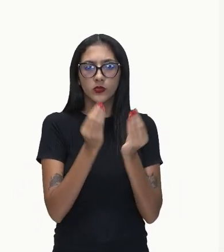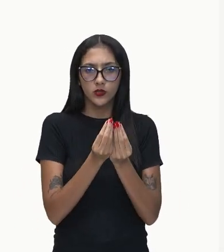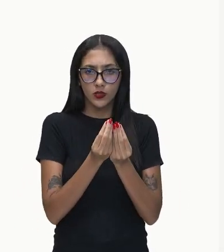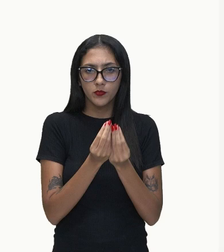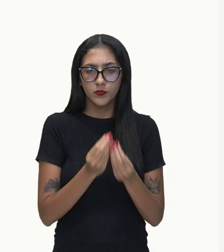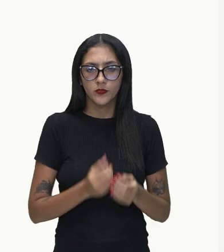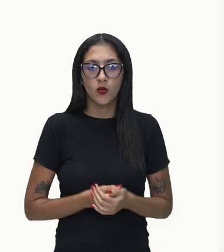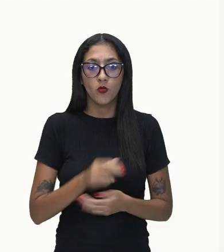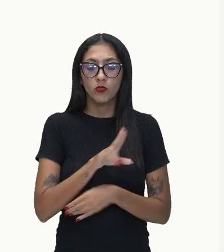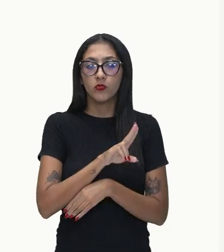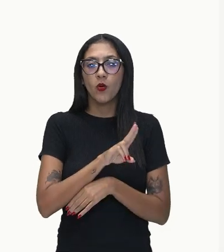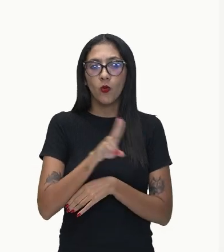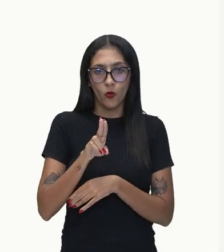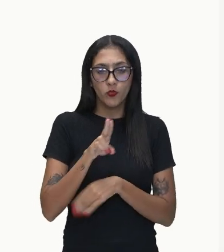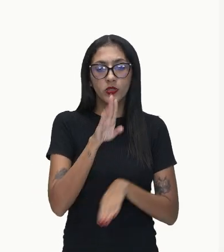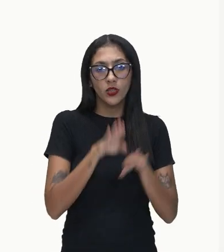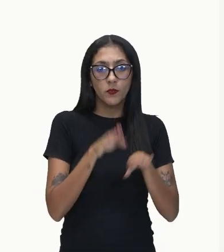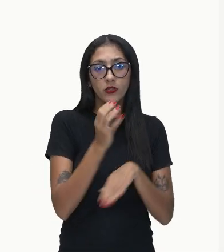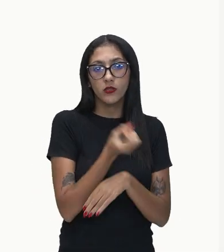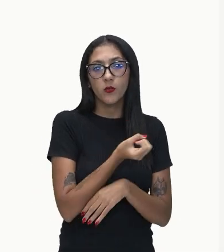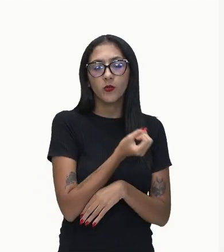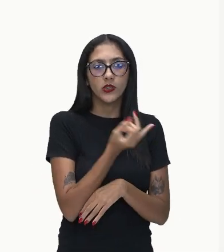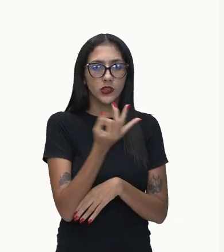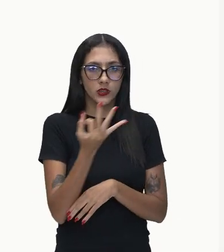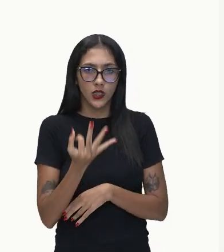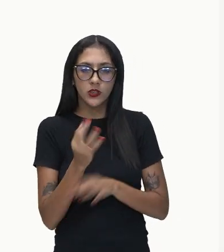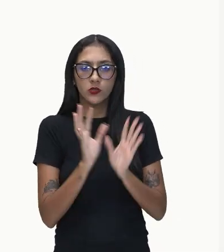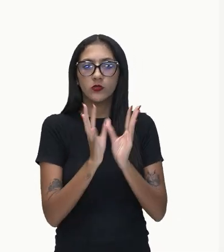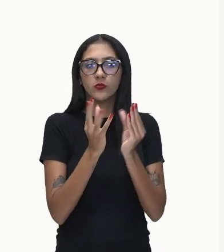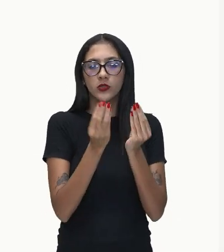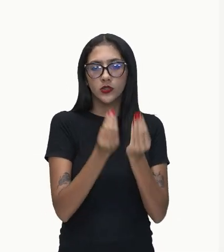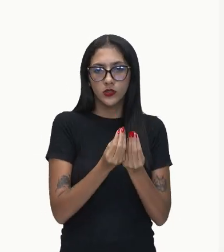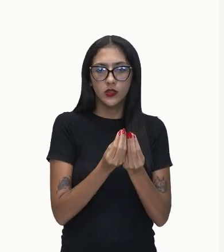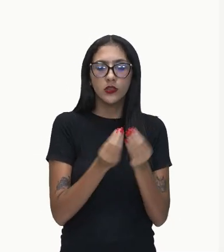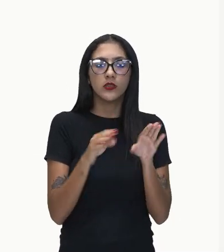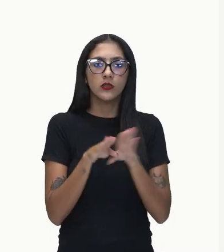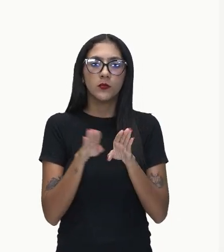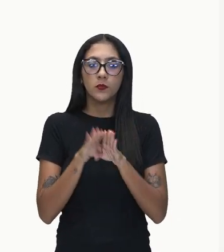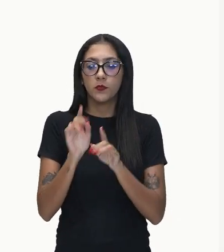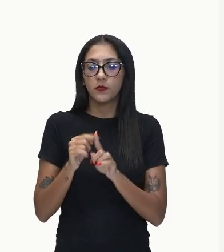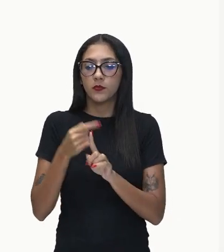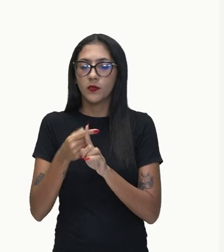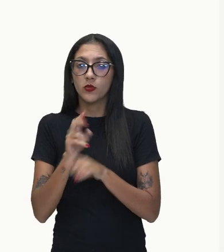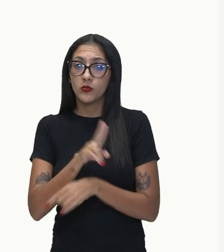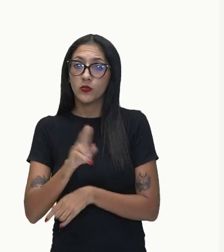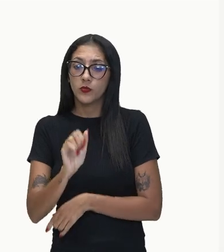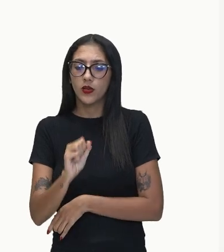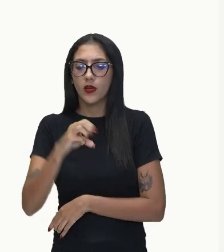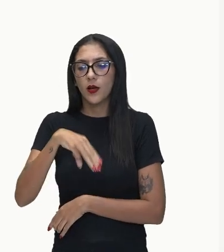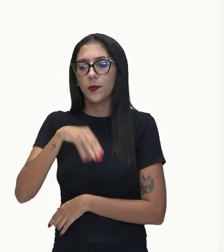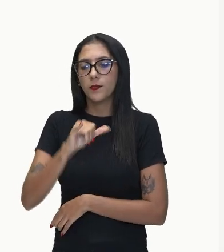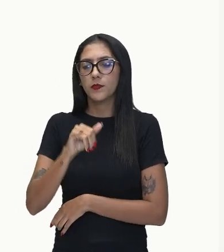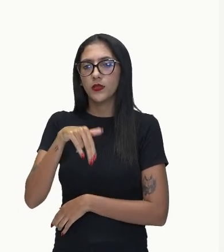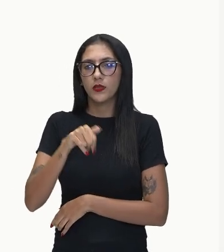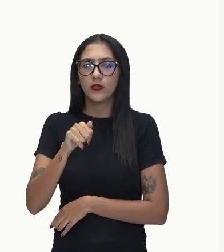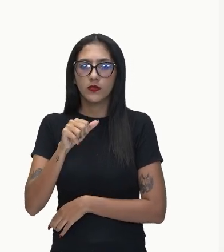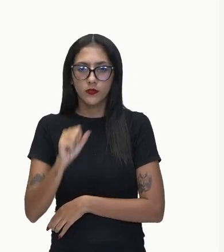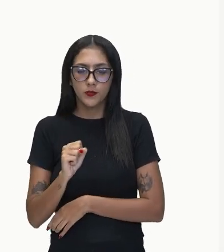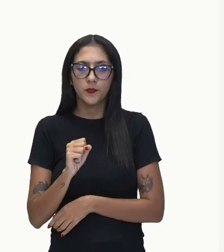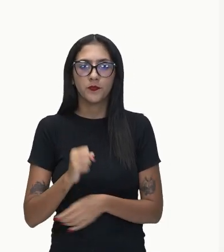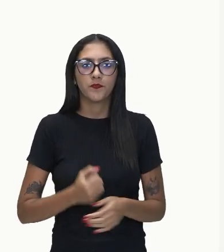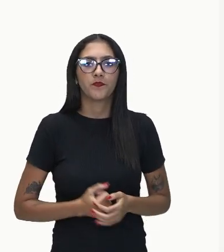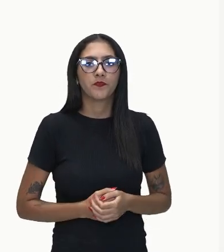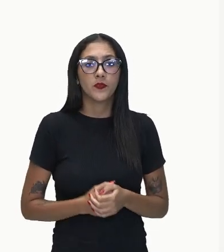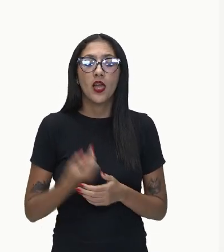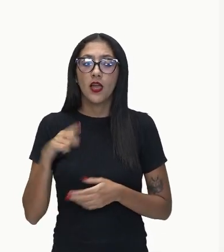mais a terminação amina, bem simples de identificar. E as aminas, elas são muito importantes